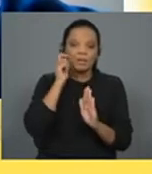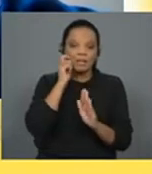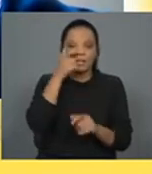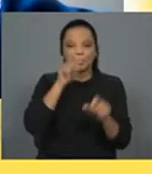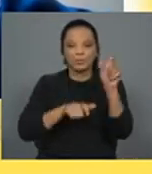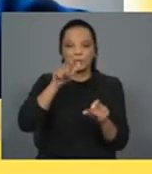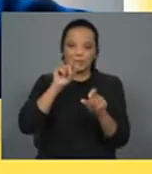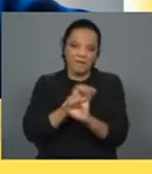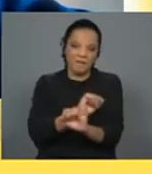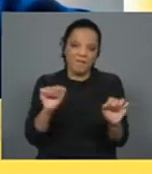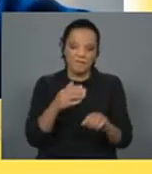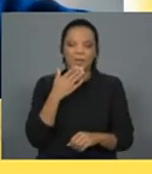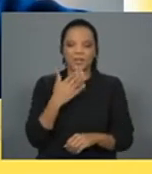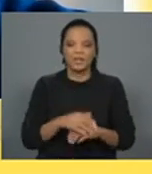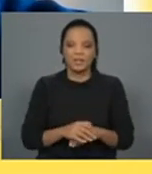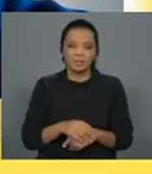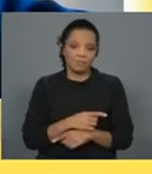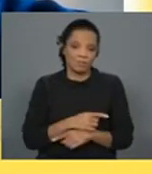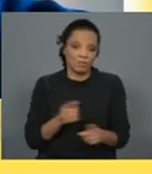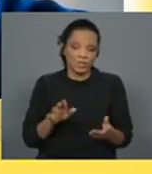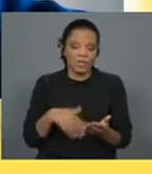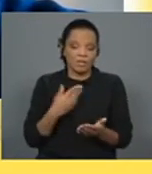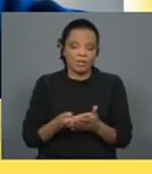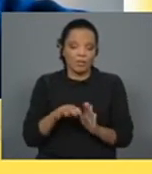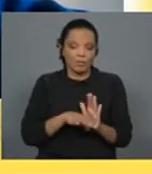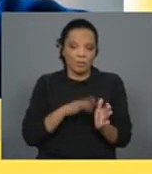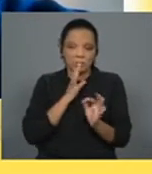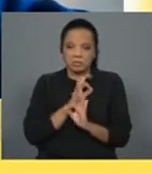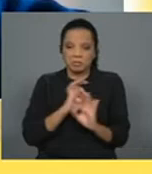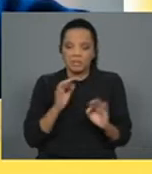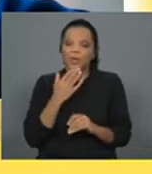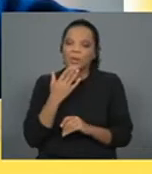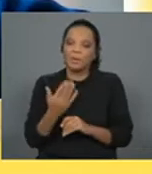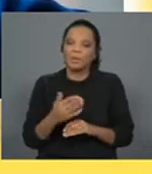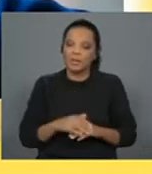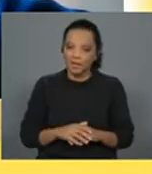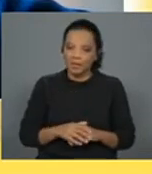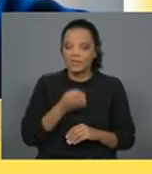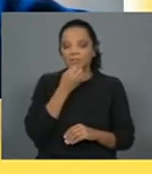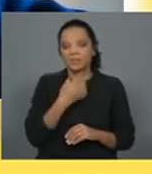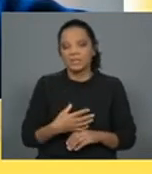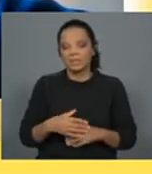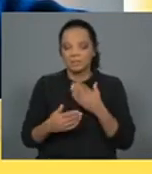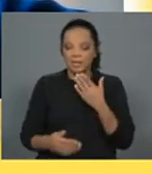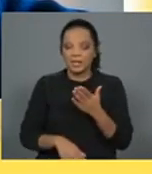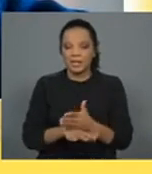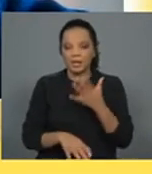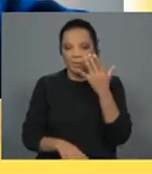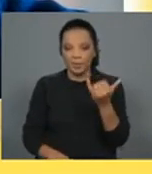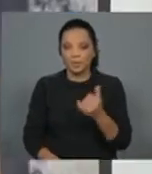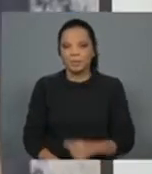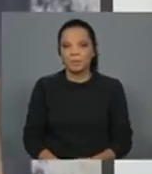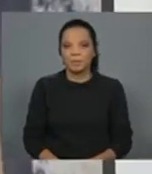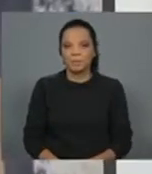vosso. Muito obrigado. E são vocês que fazem a excelência do programa, Mário. Muito obrigado pela simpatia. Obrigado. Até uma próxima.